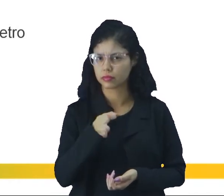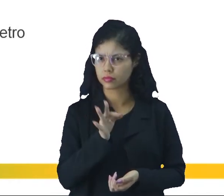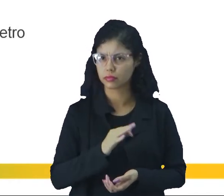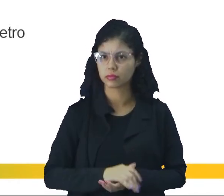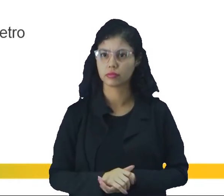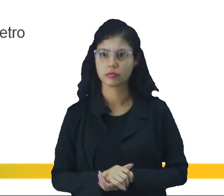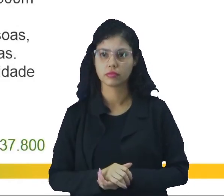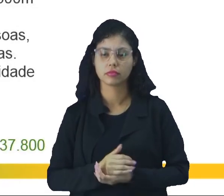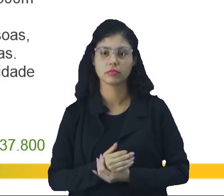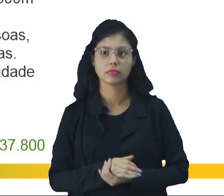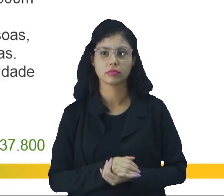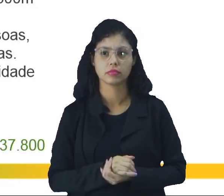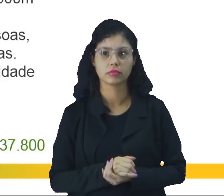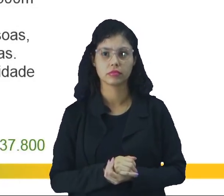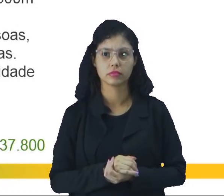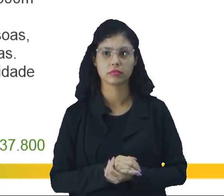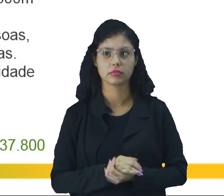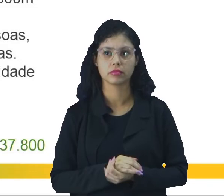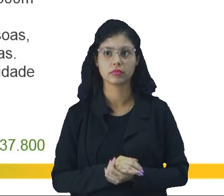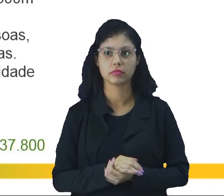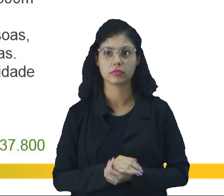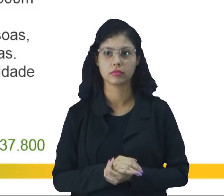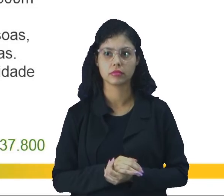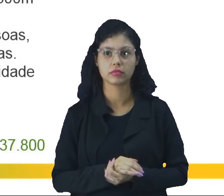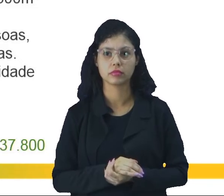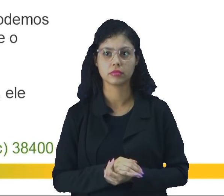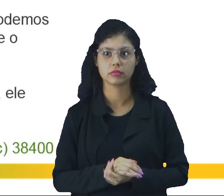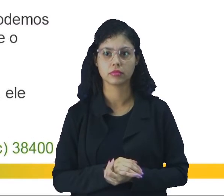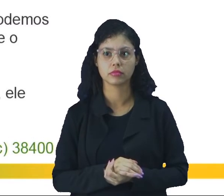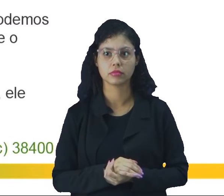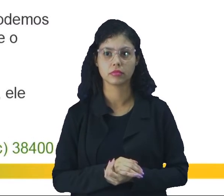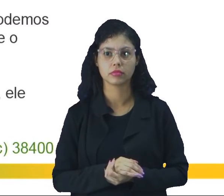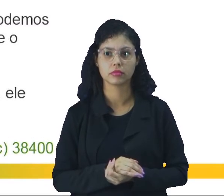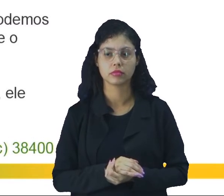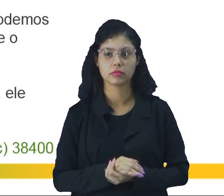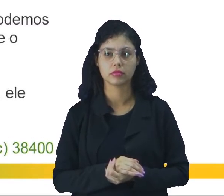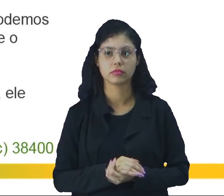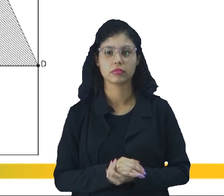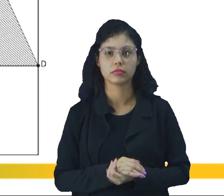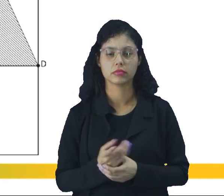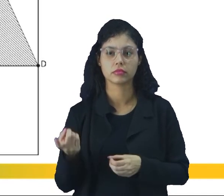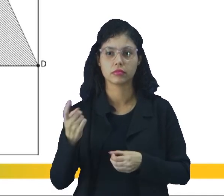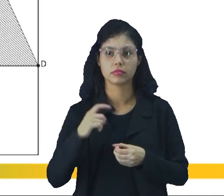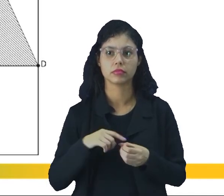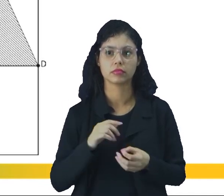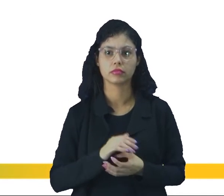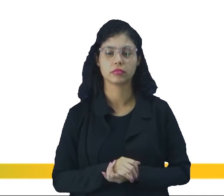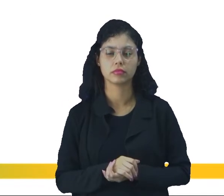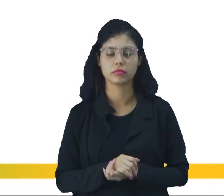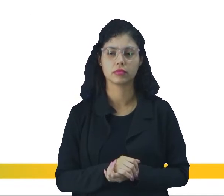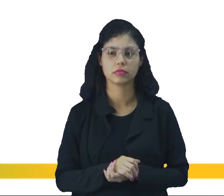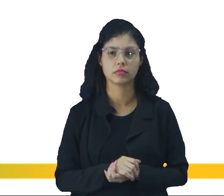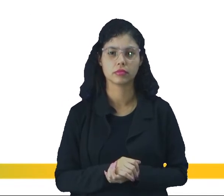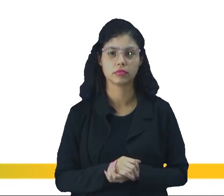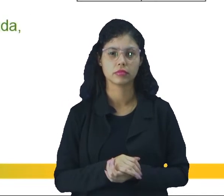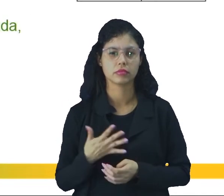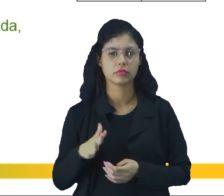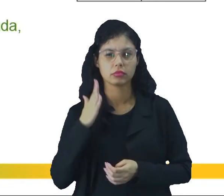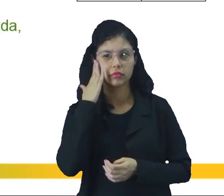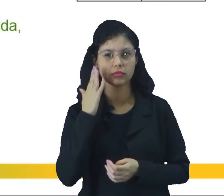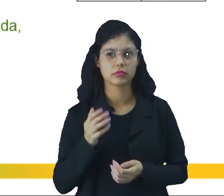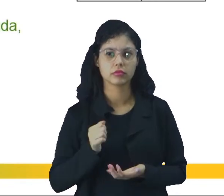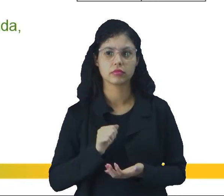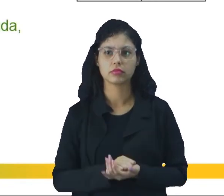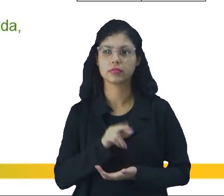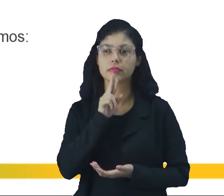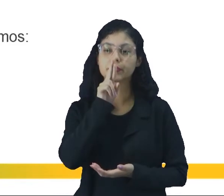certinho? Então, vamos lá. Aqui, voltando lá, só para a gente poder ter essa noção,